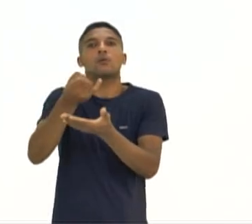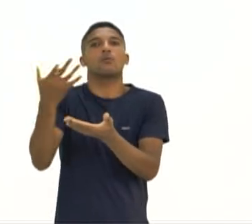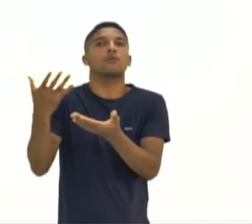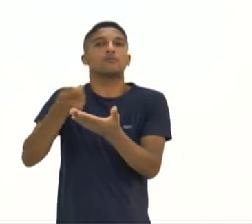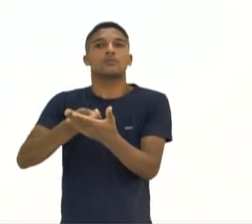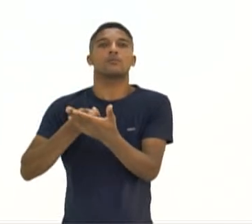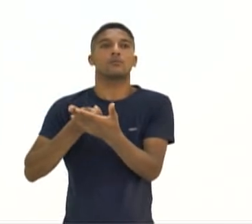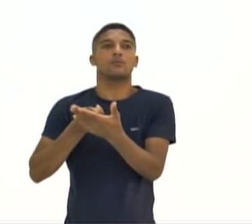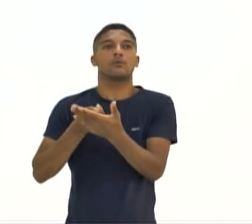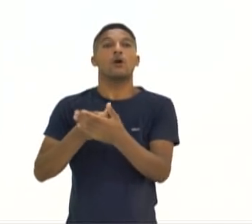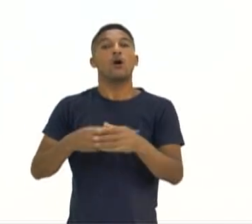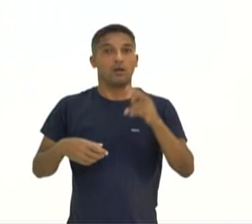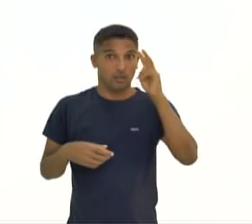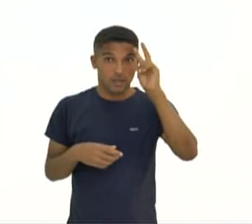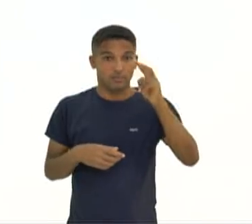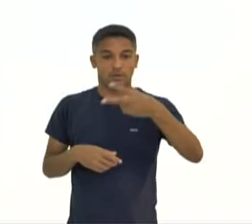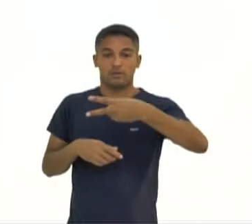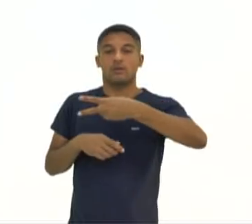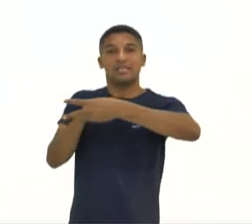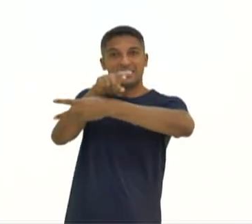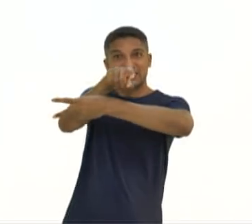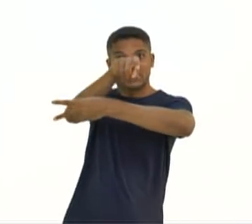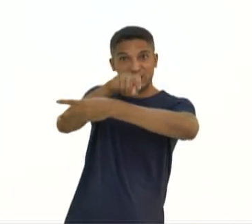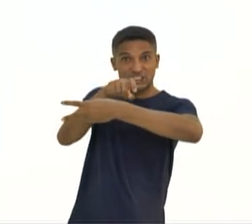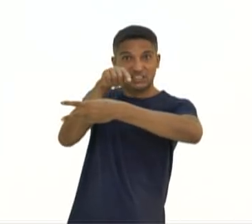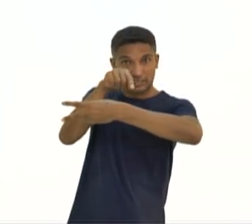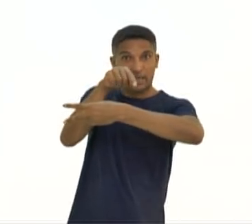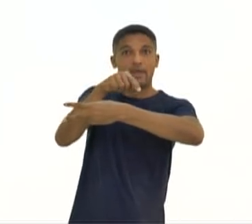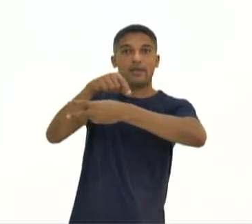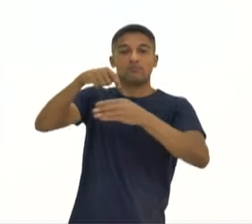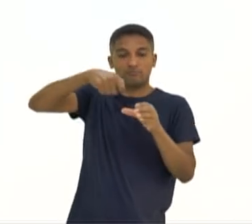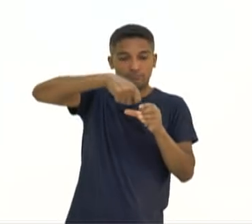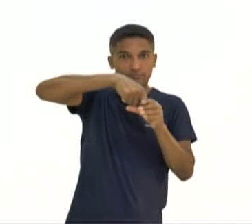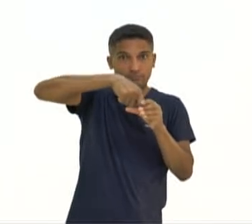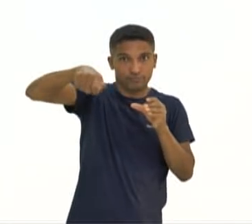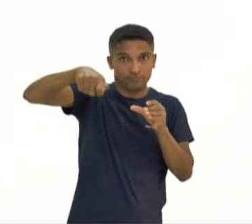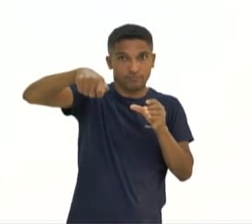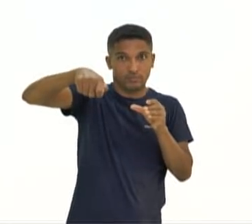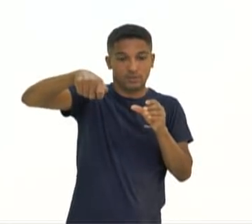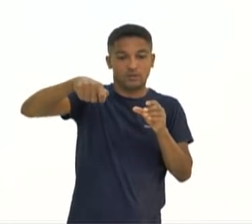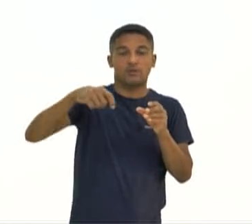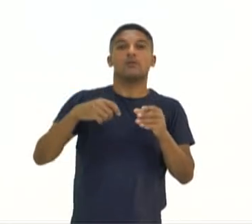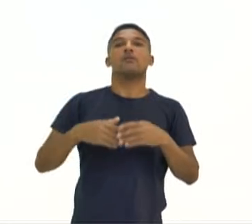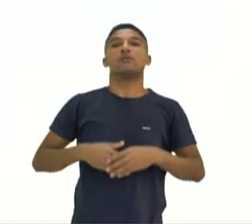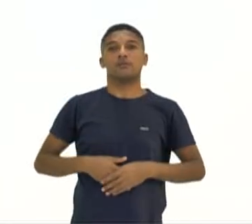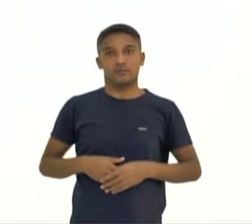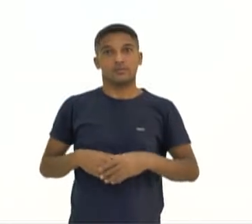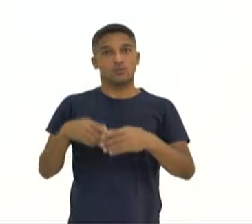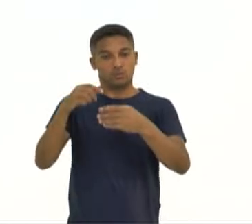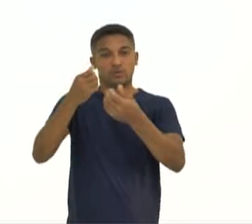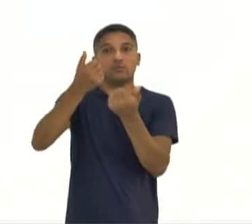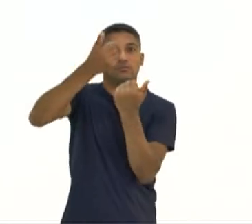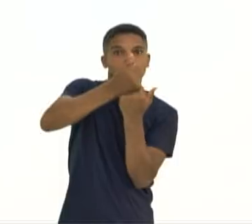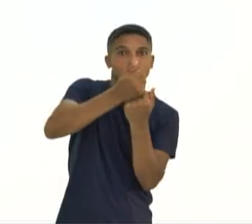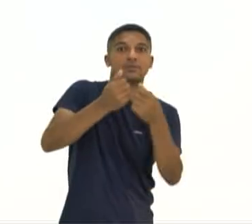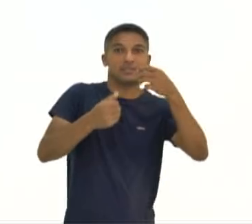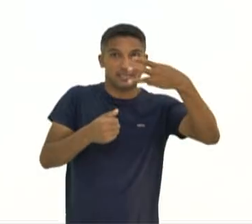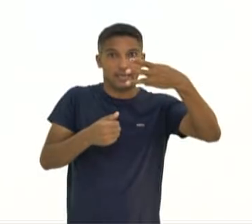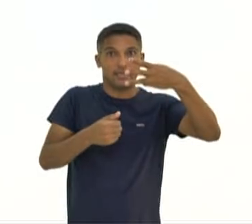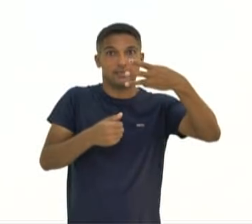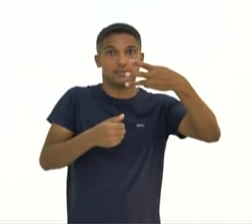o X. Então, no lugar do X, eu vou pôr R$3. Se o